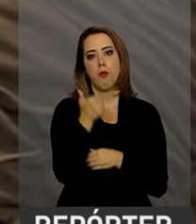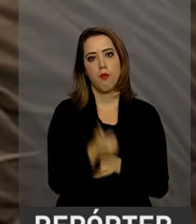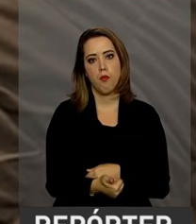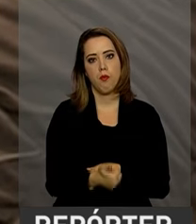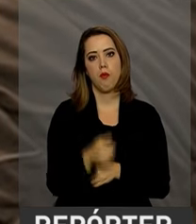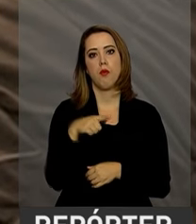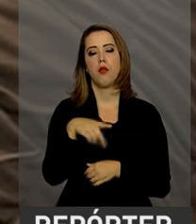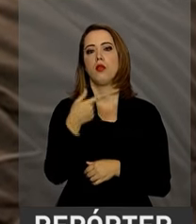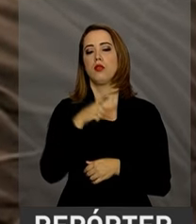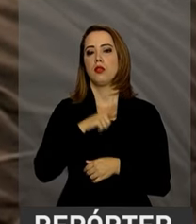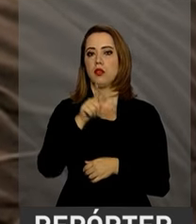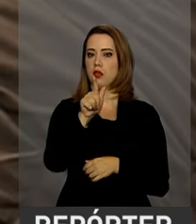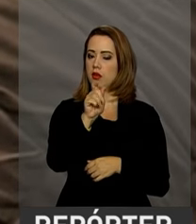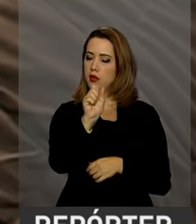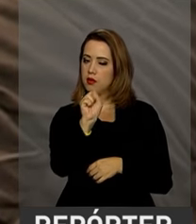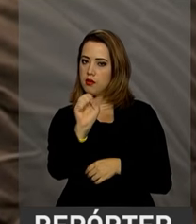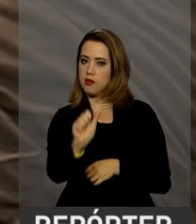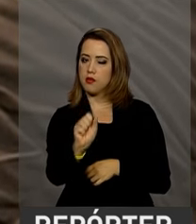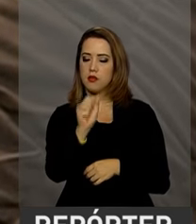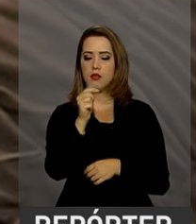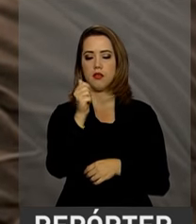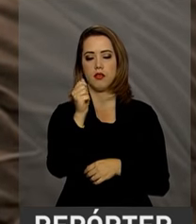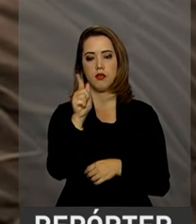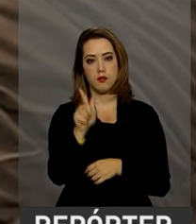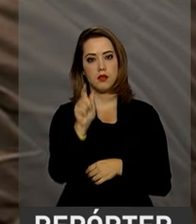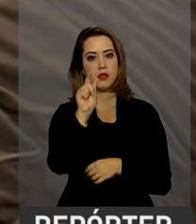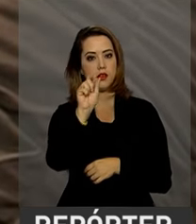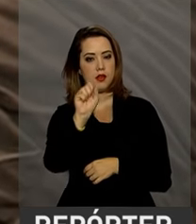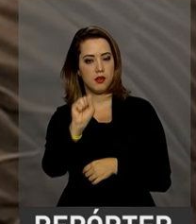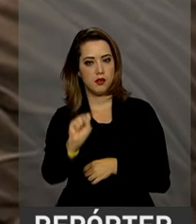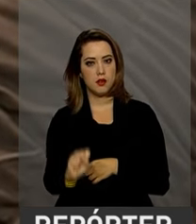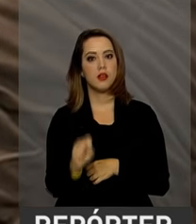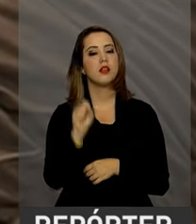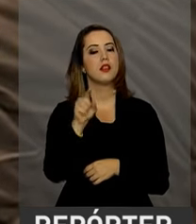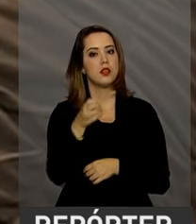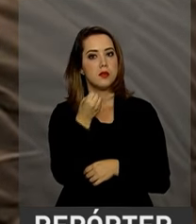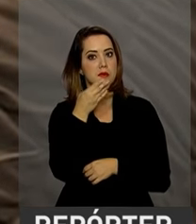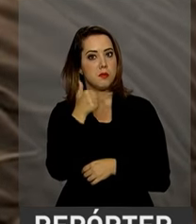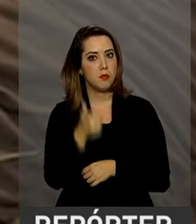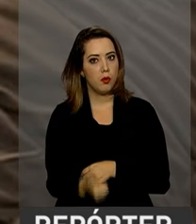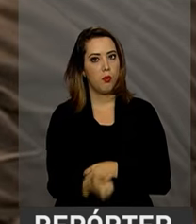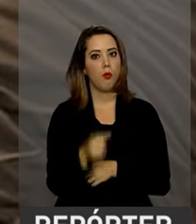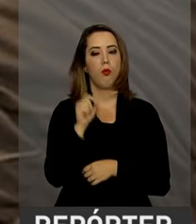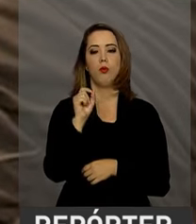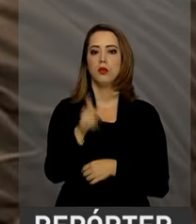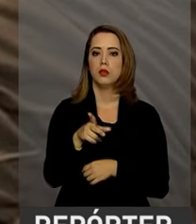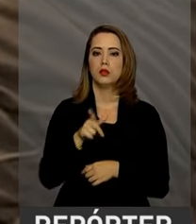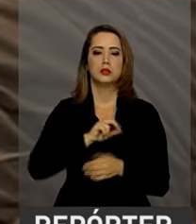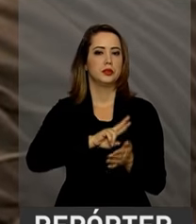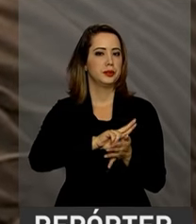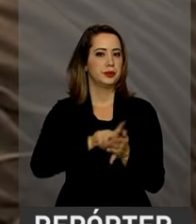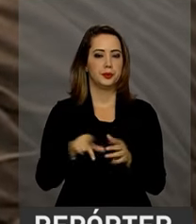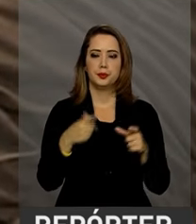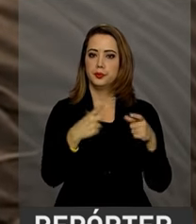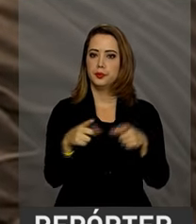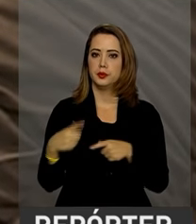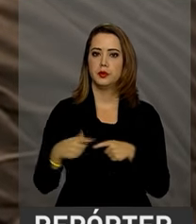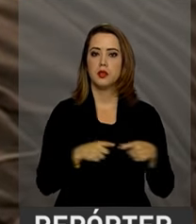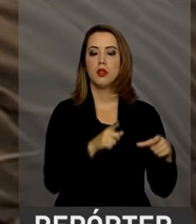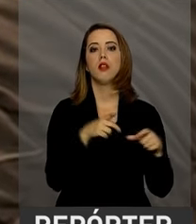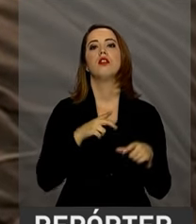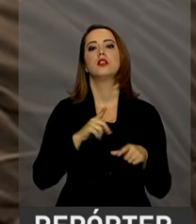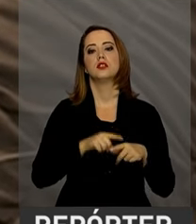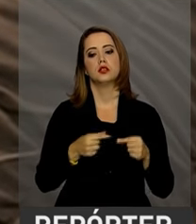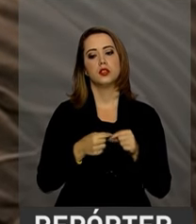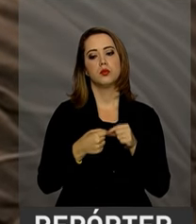de gás, reservas de significativas de carvão mineral. Então, eh temos área agricultável